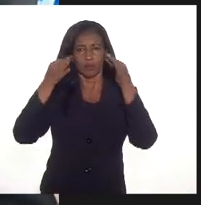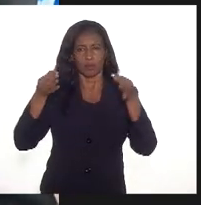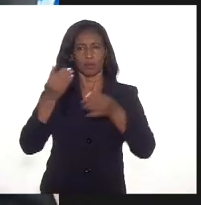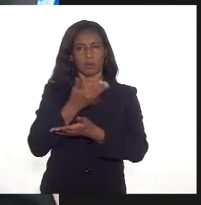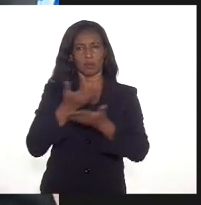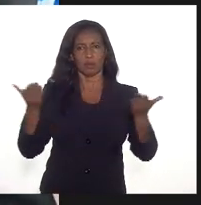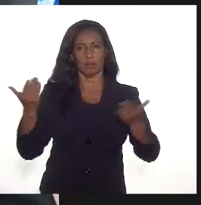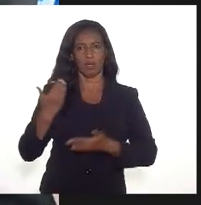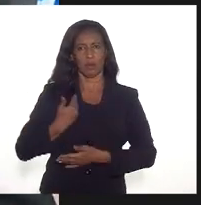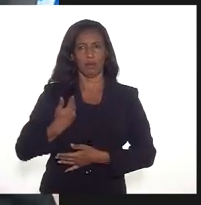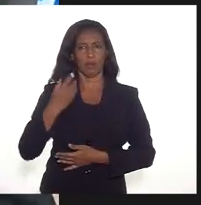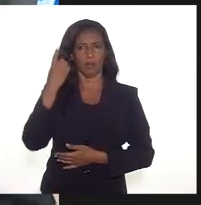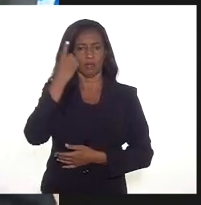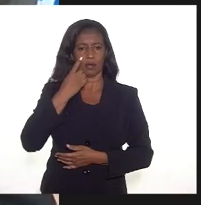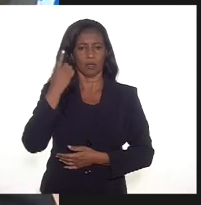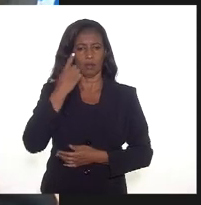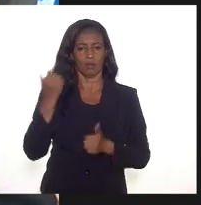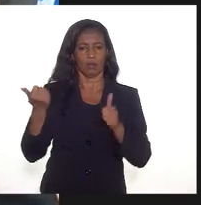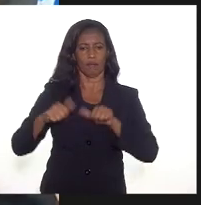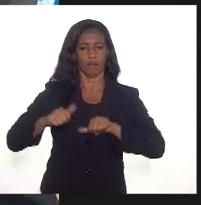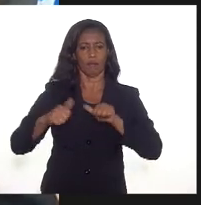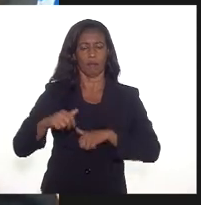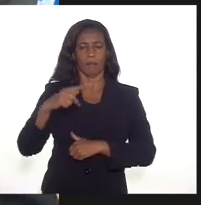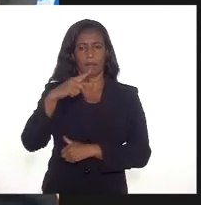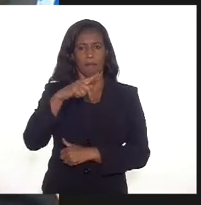colegas deputados para a avaliação do PL